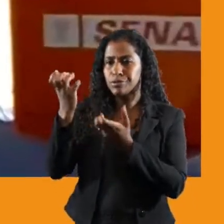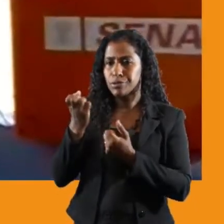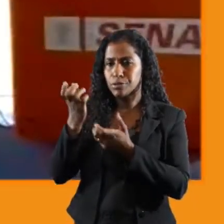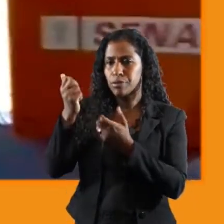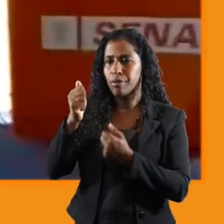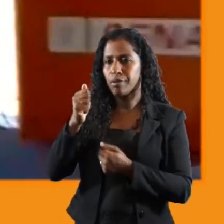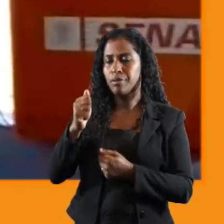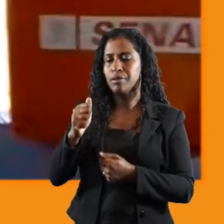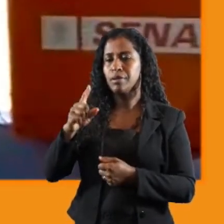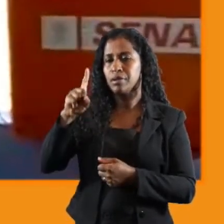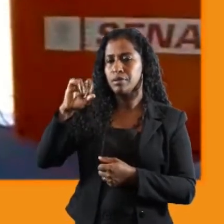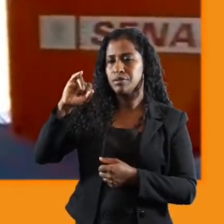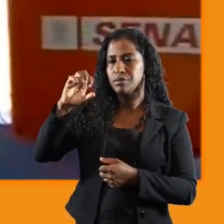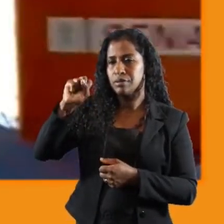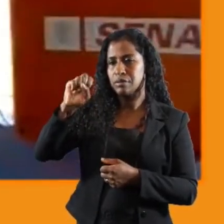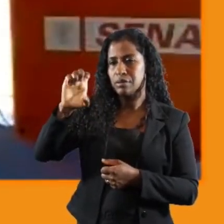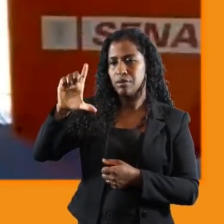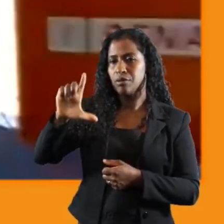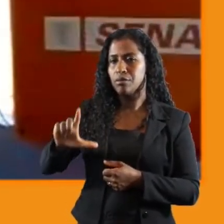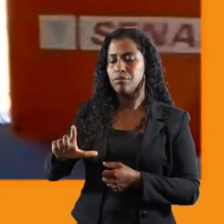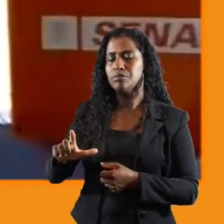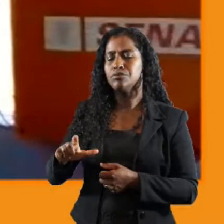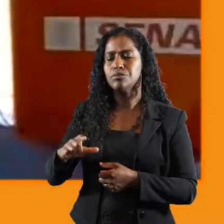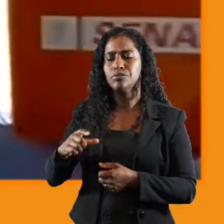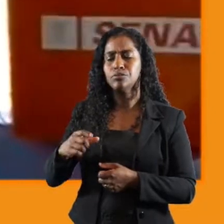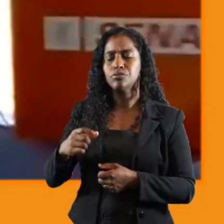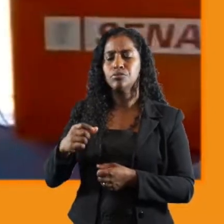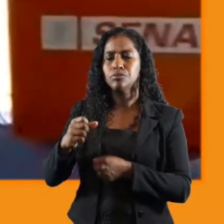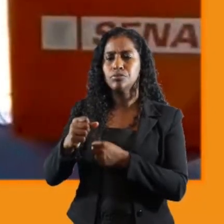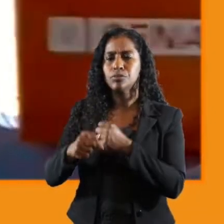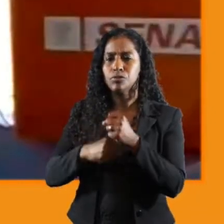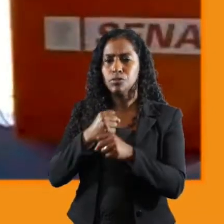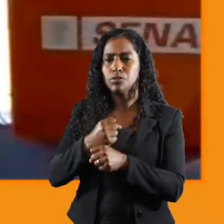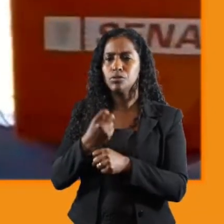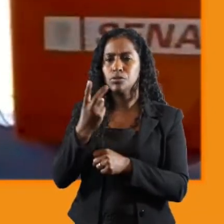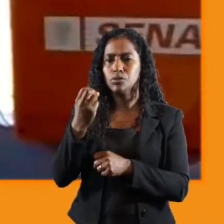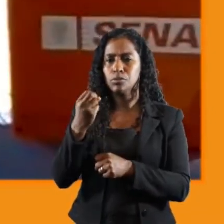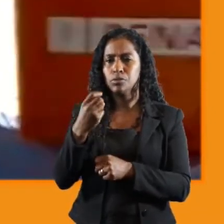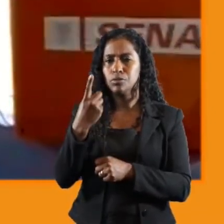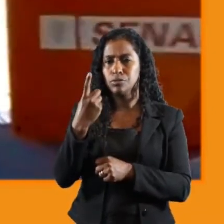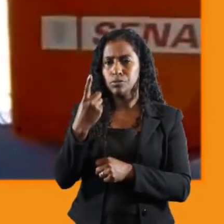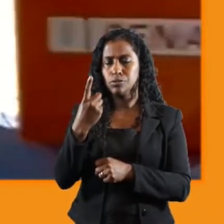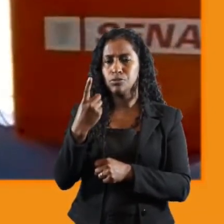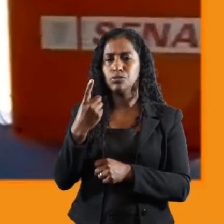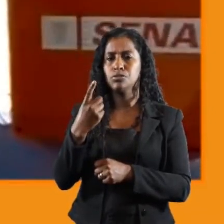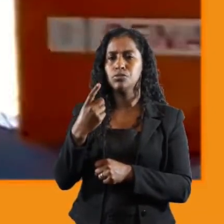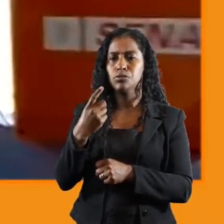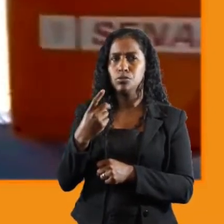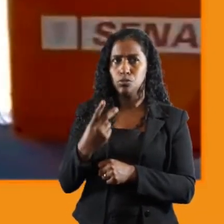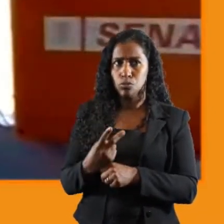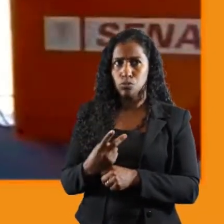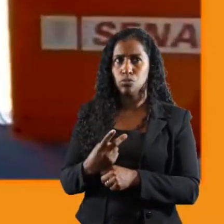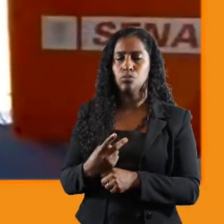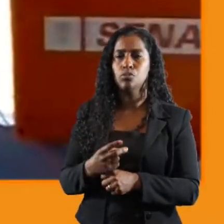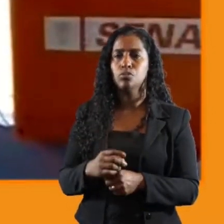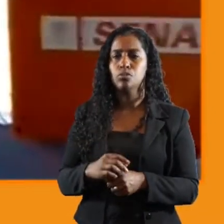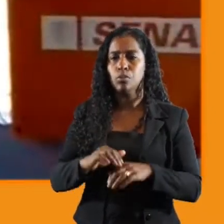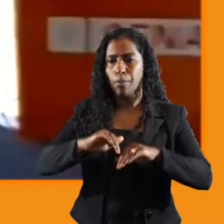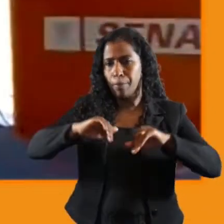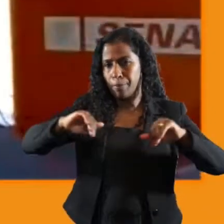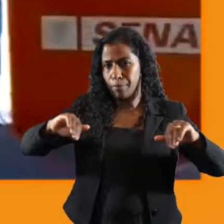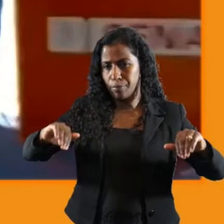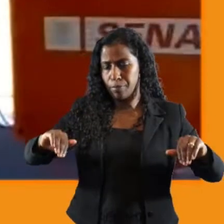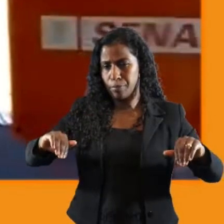aí, no desenvolvimento do ano de 2021 também, eles acabaram tirando essa questão do diesel para a redução